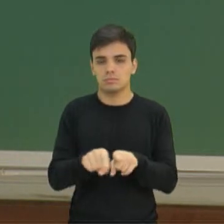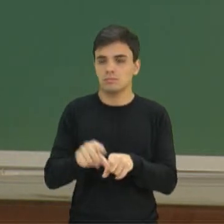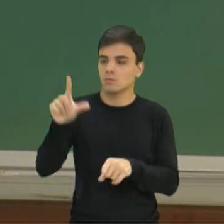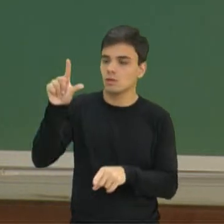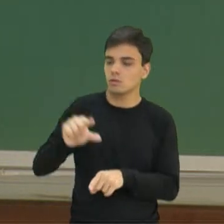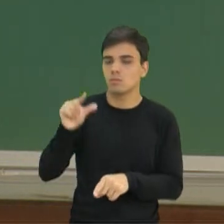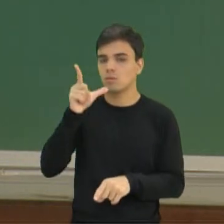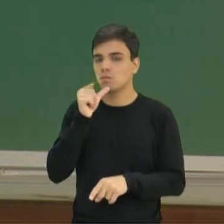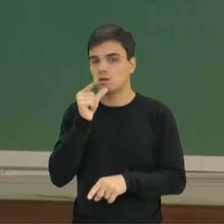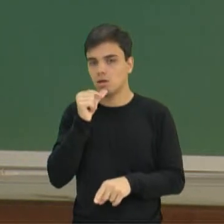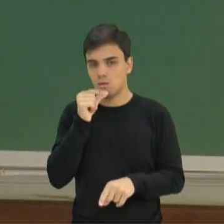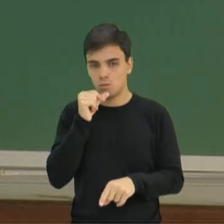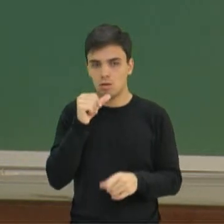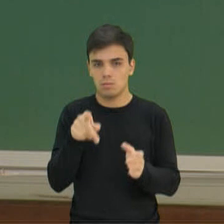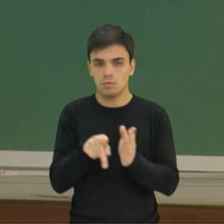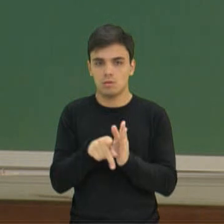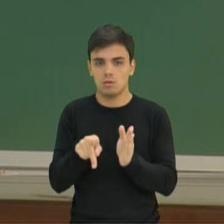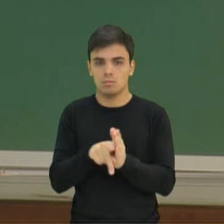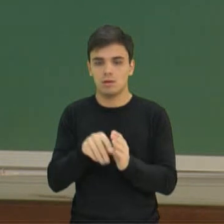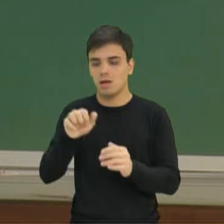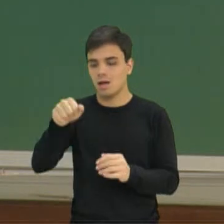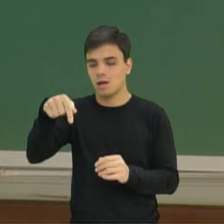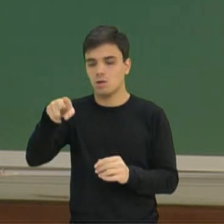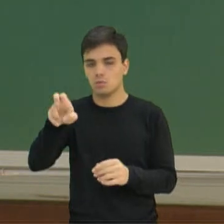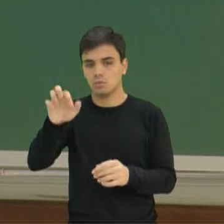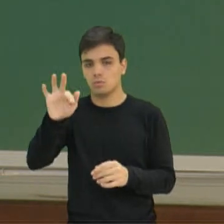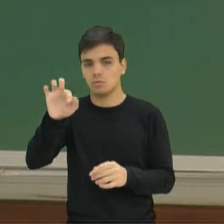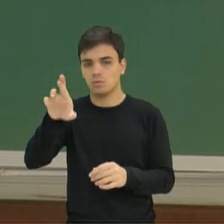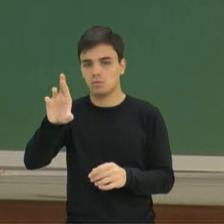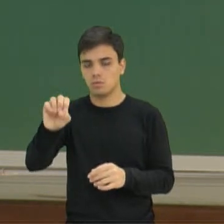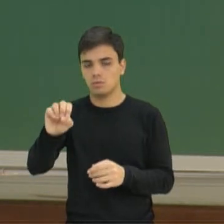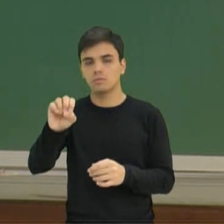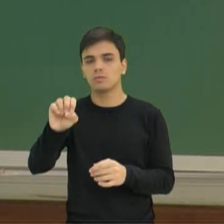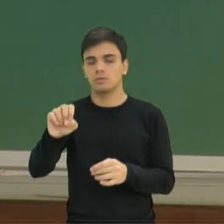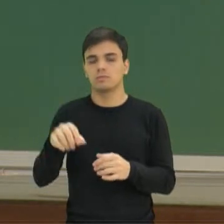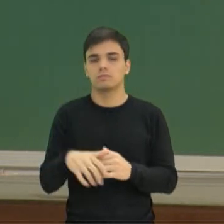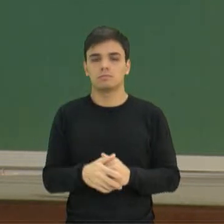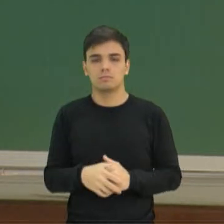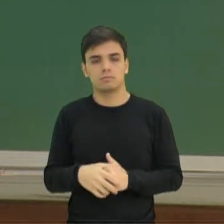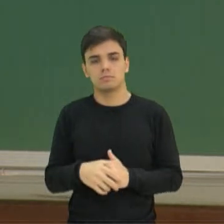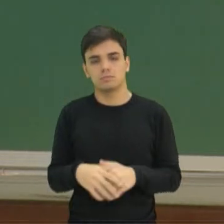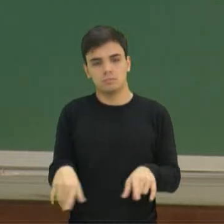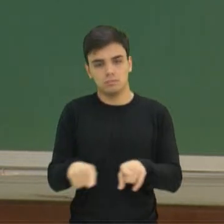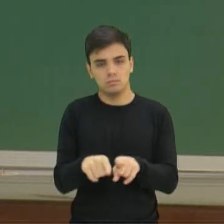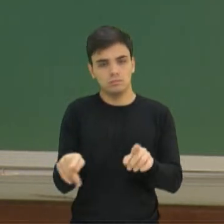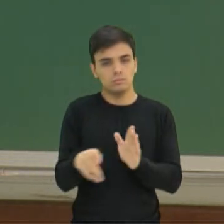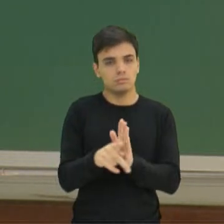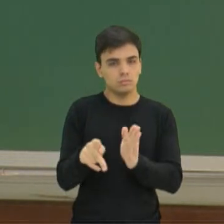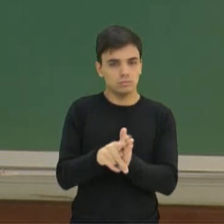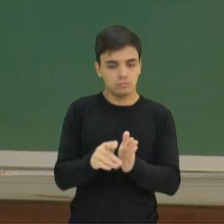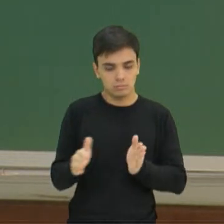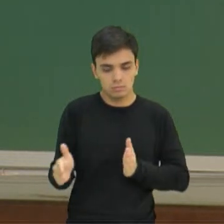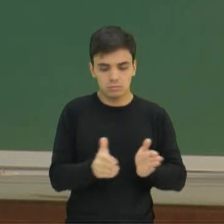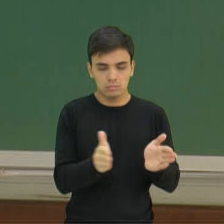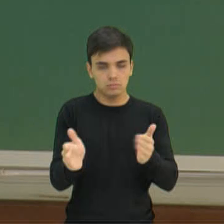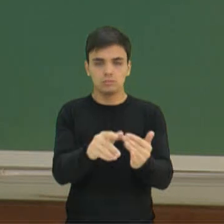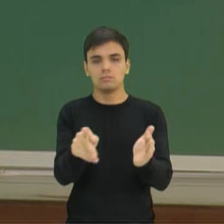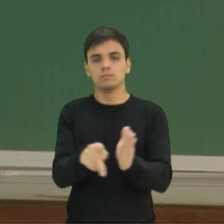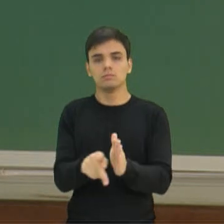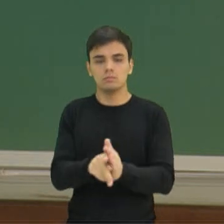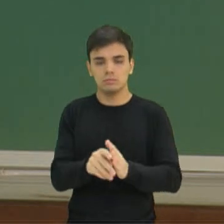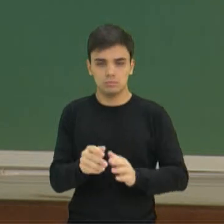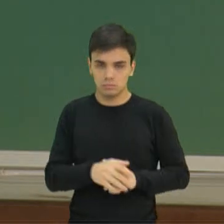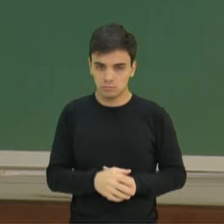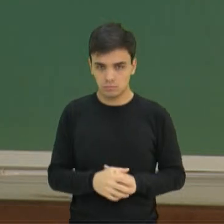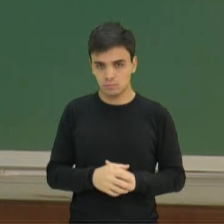da água ali para recarga de aquíferos, para os próprios rios daquela área podem ser afetados com